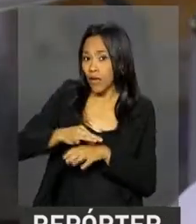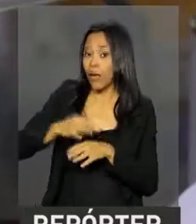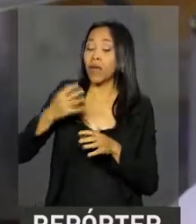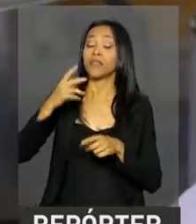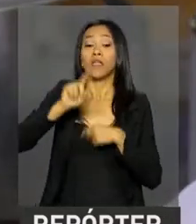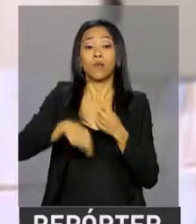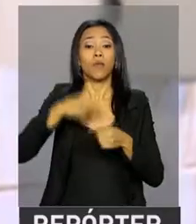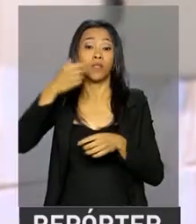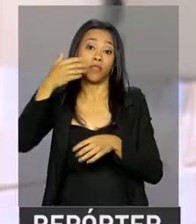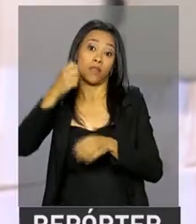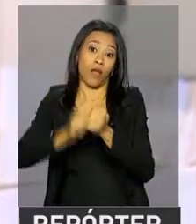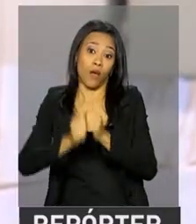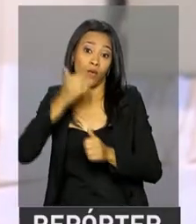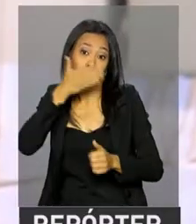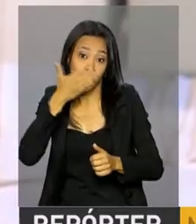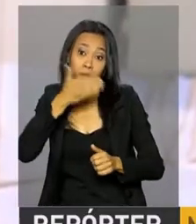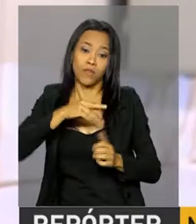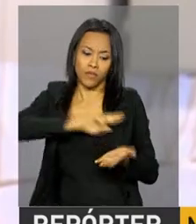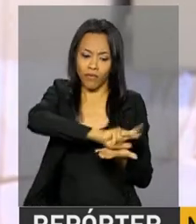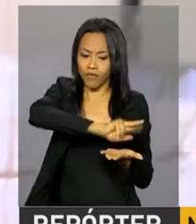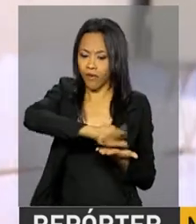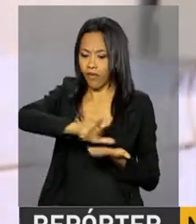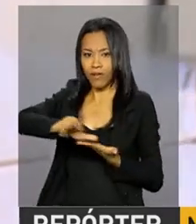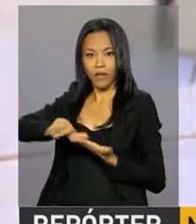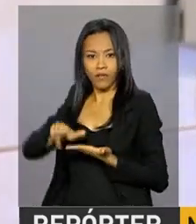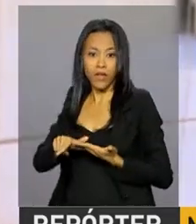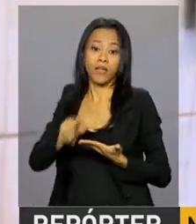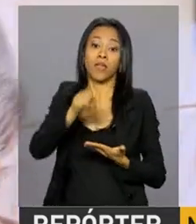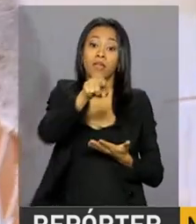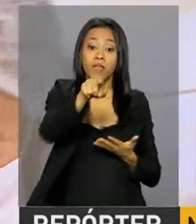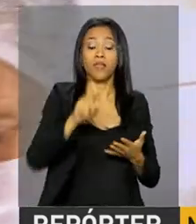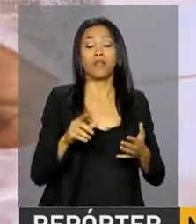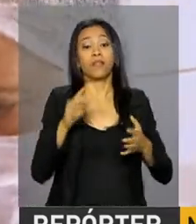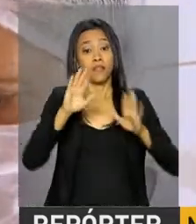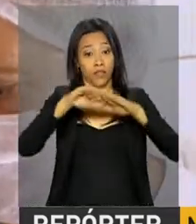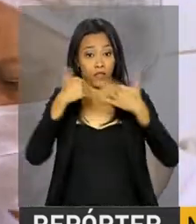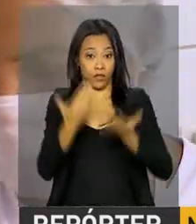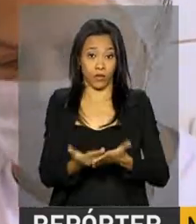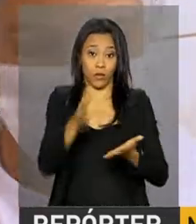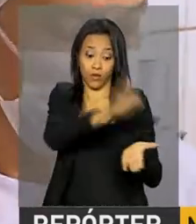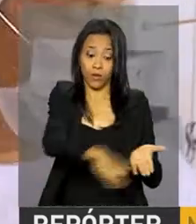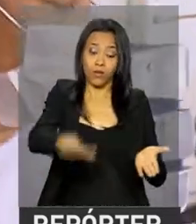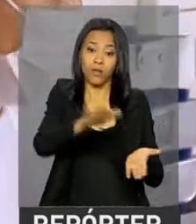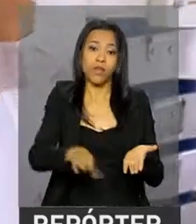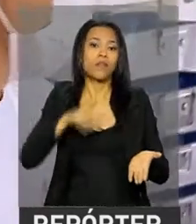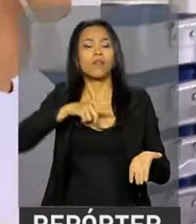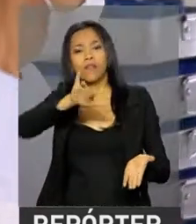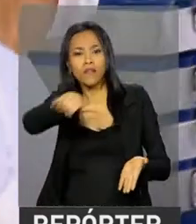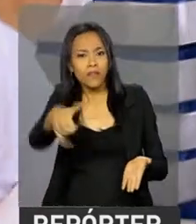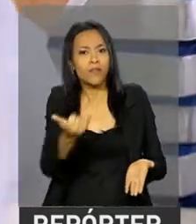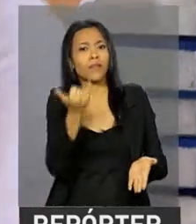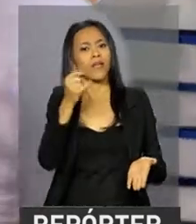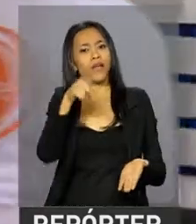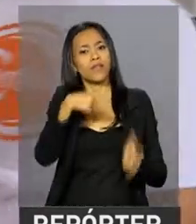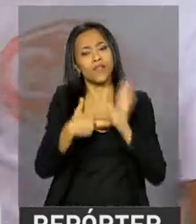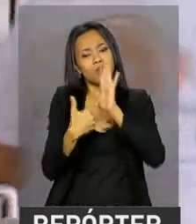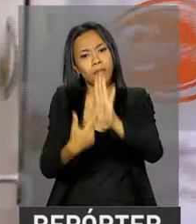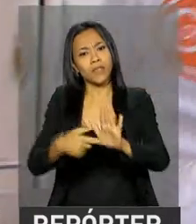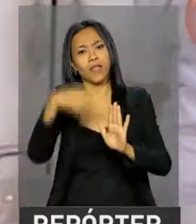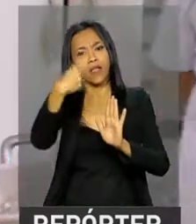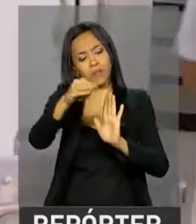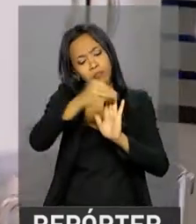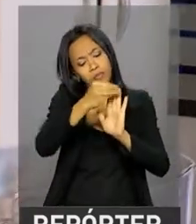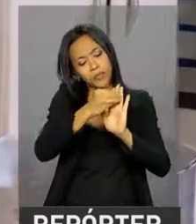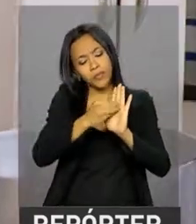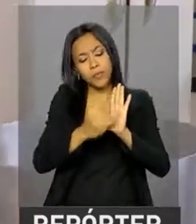arroz doce. E as merendeiras de escolas públicas de educação básica de todo o país vão ter a oportunidade de apresentarem suas receitas